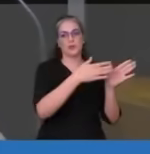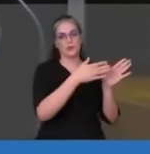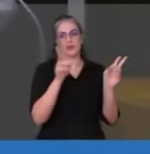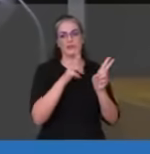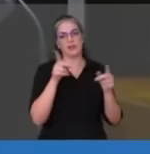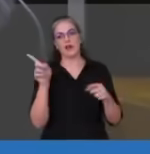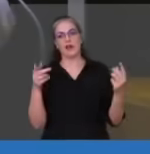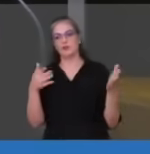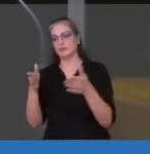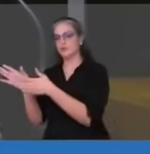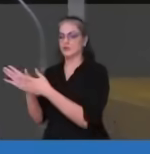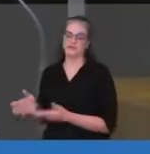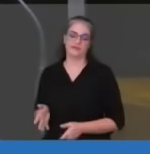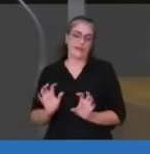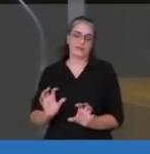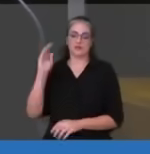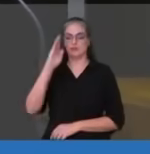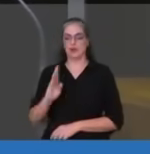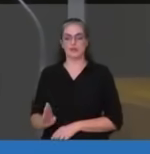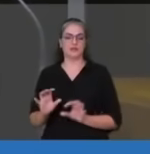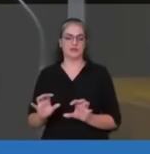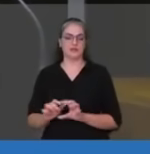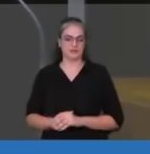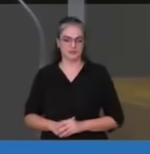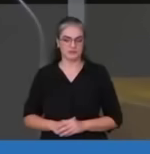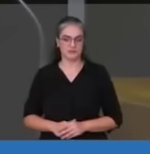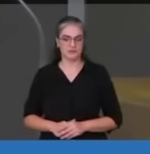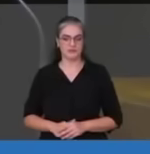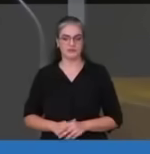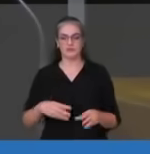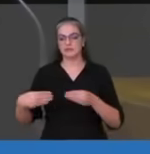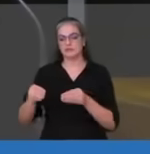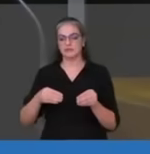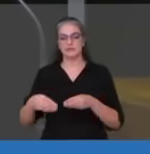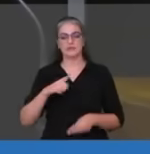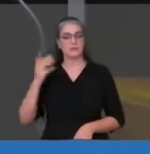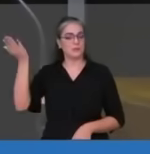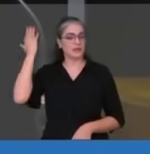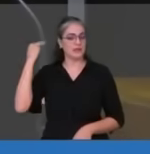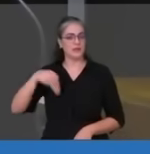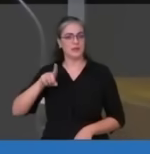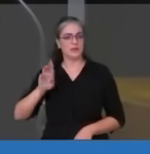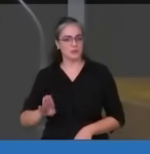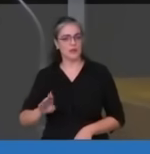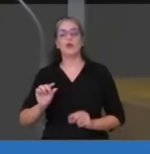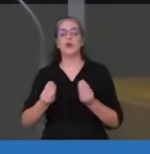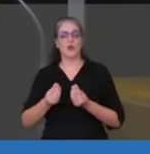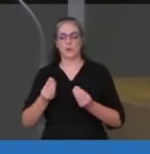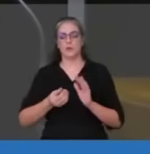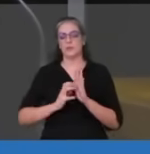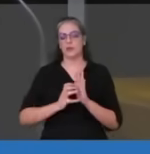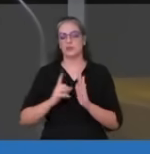Brasil essa maleabilidade Total tanto que o que o MDB já foi antigamente um partido que tinha sempre o maior